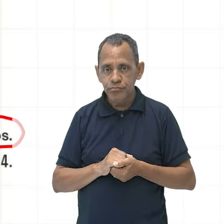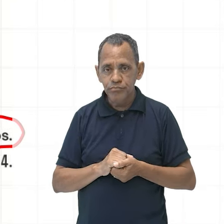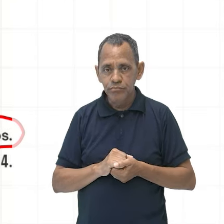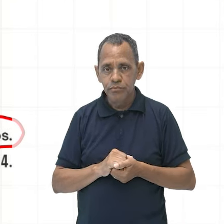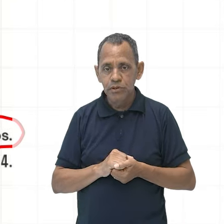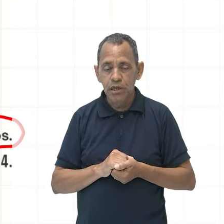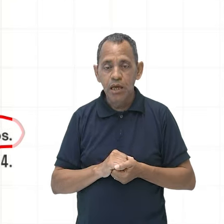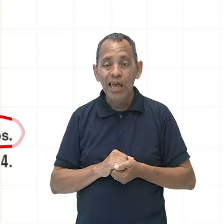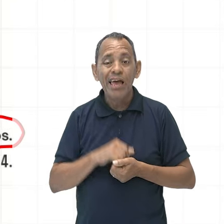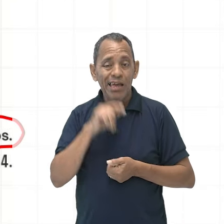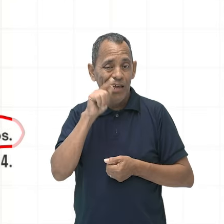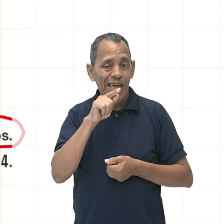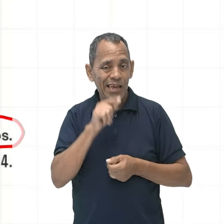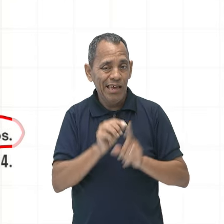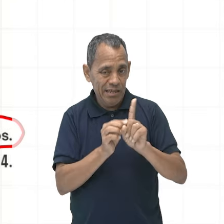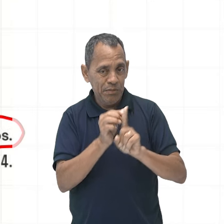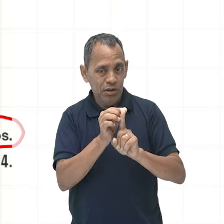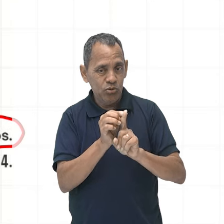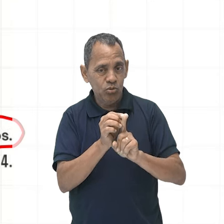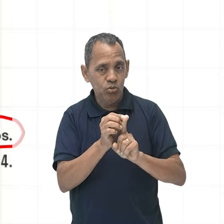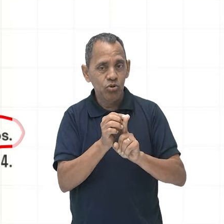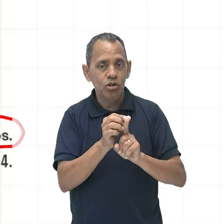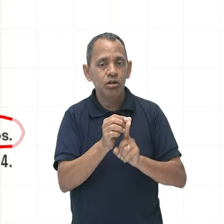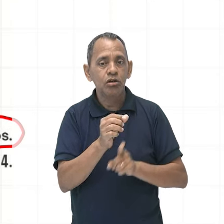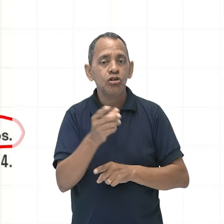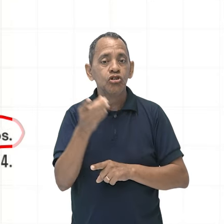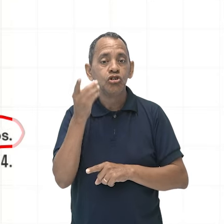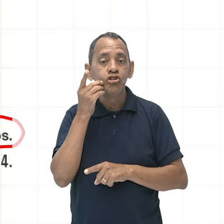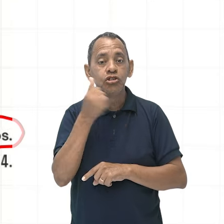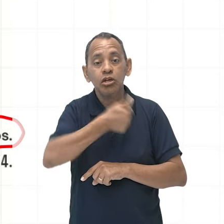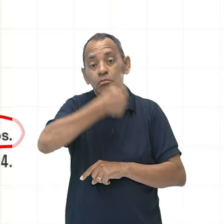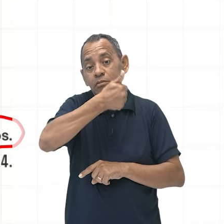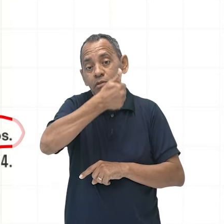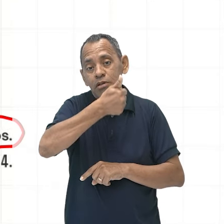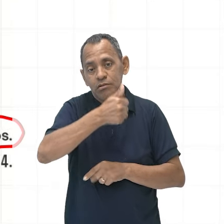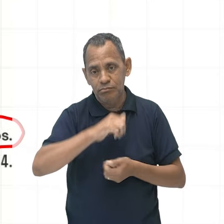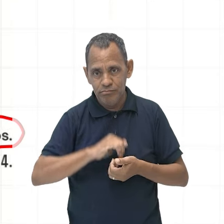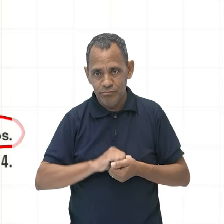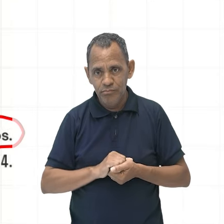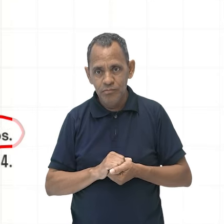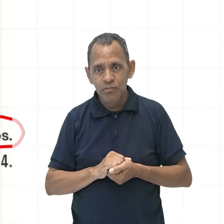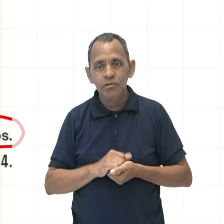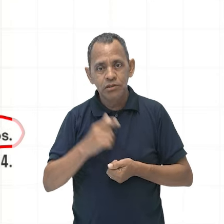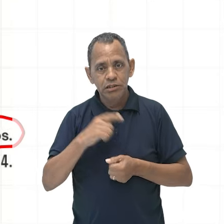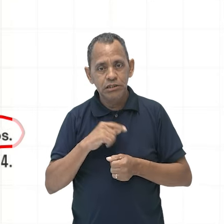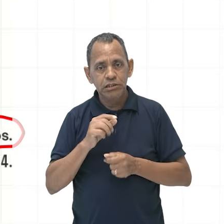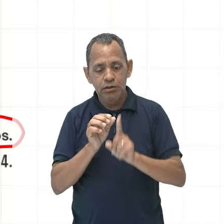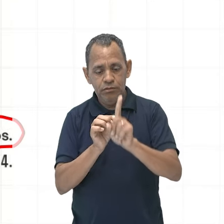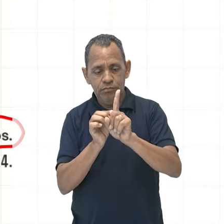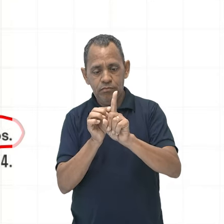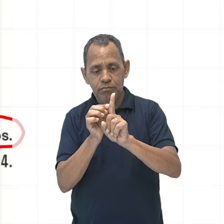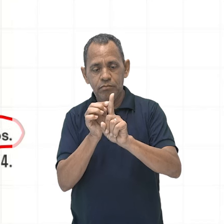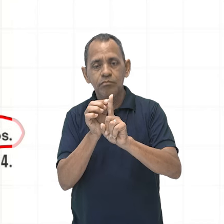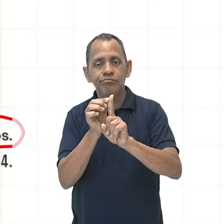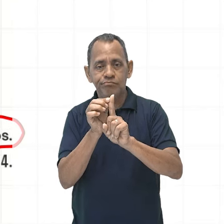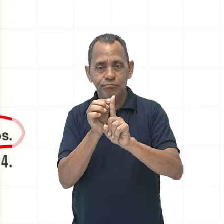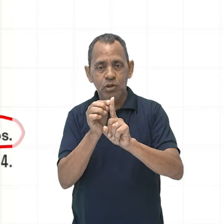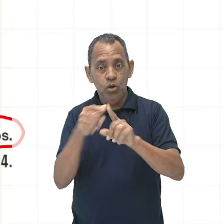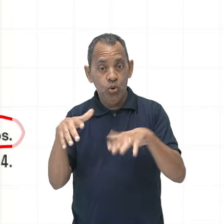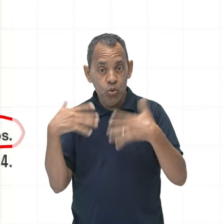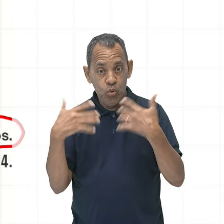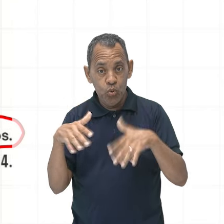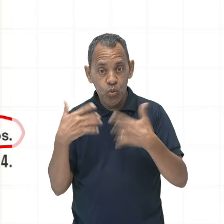primeiro dia, né? Se a gente fizer aqui, é a primeira bolinha. Então, foi no primeiro dia onde teve a temperatura mais alta. Se a gente olhar